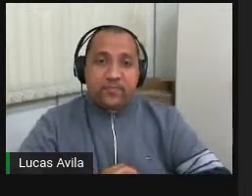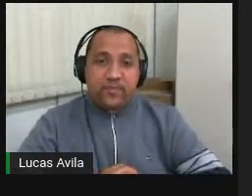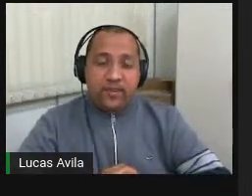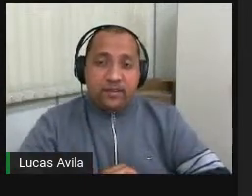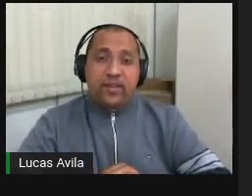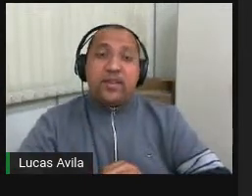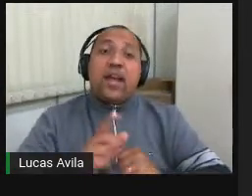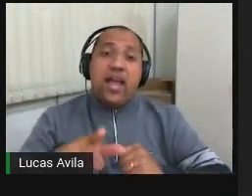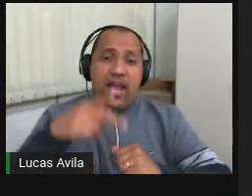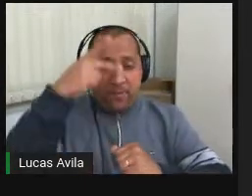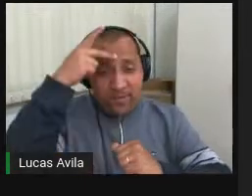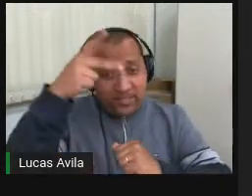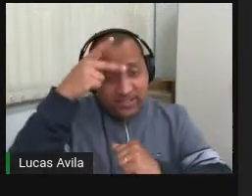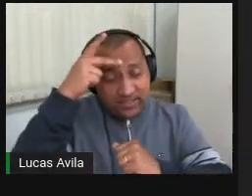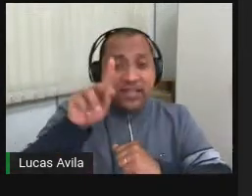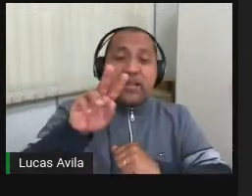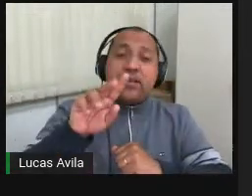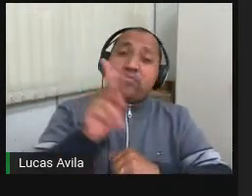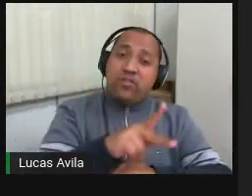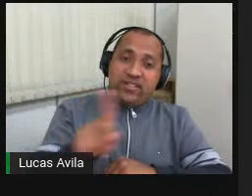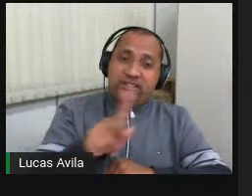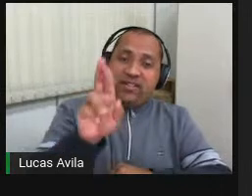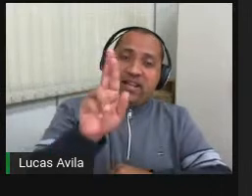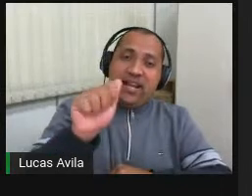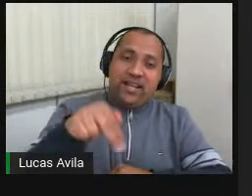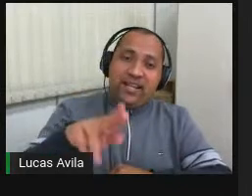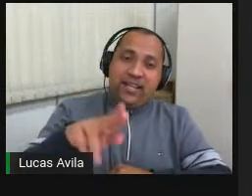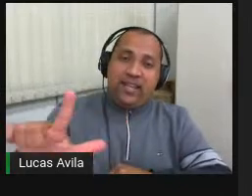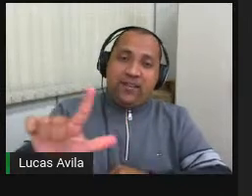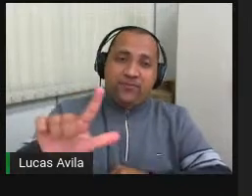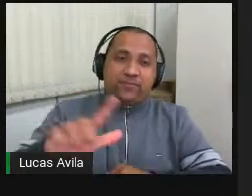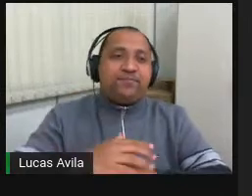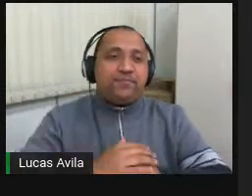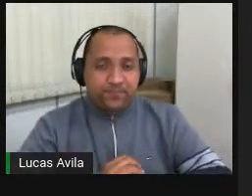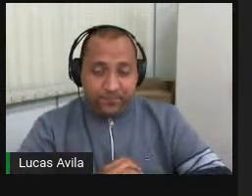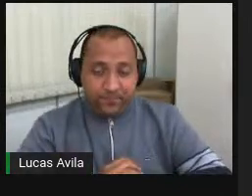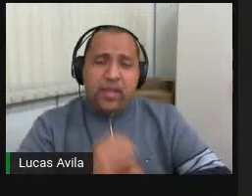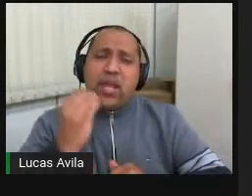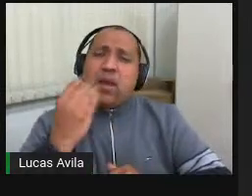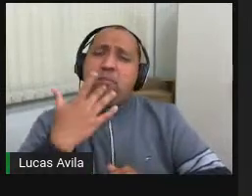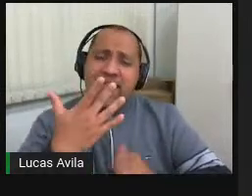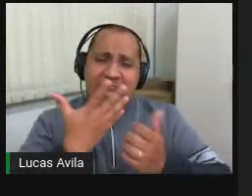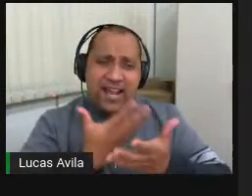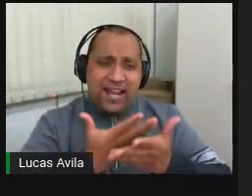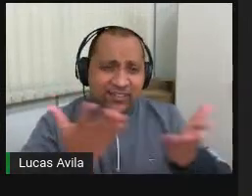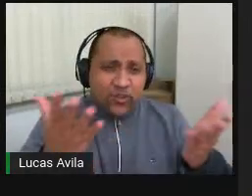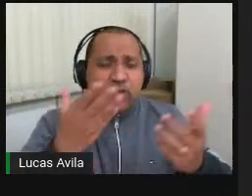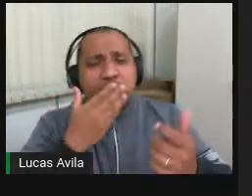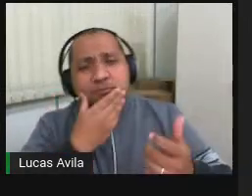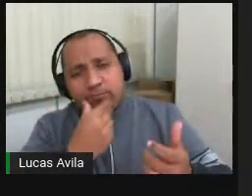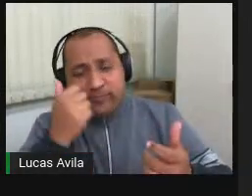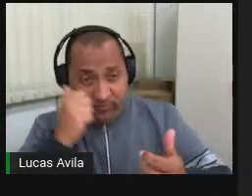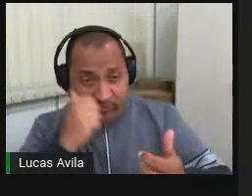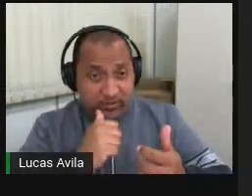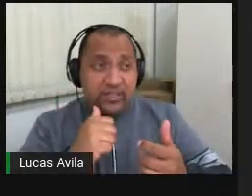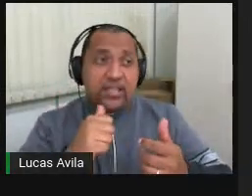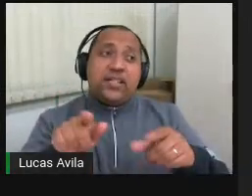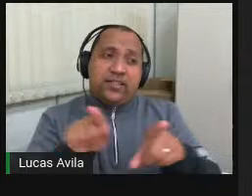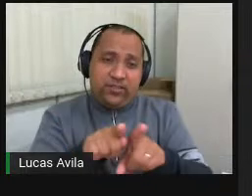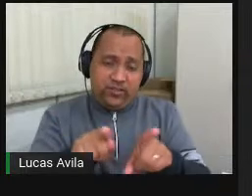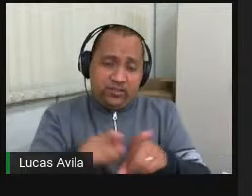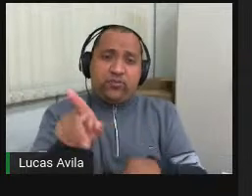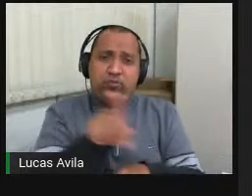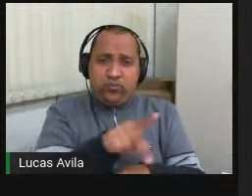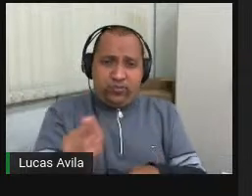Patronesse, professora Raquel Freitas Pereira. Boa tarde a todos e a todas, em nome também da